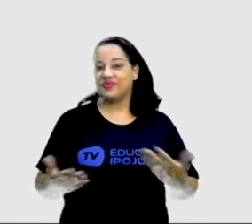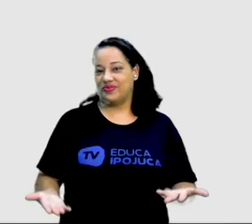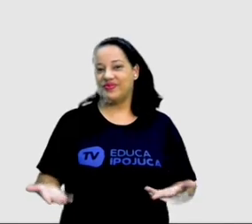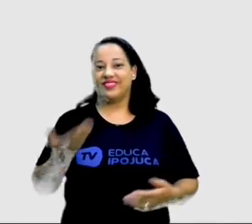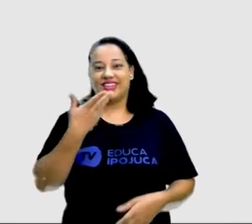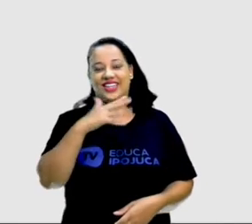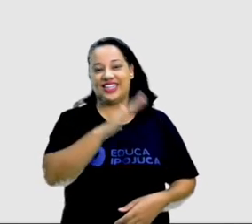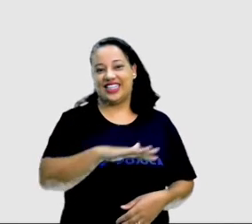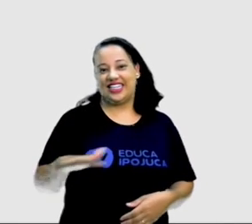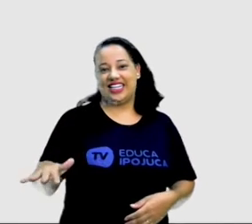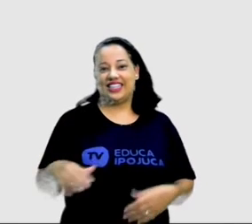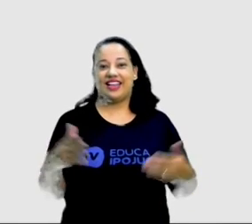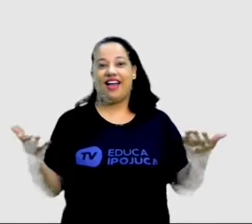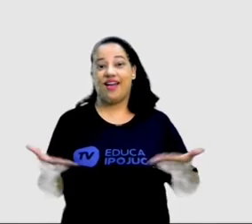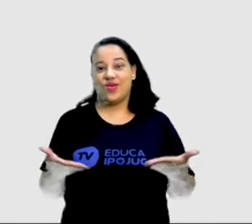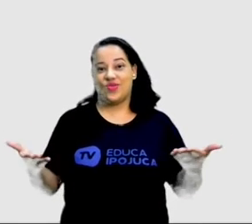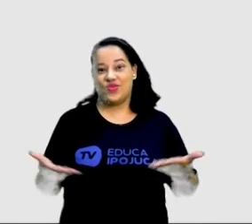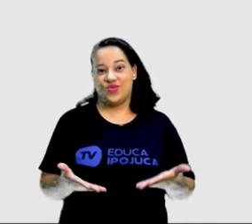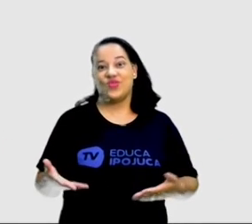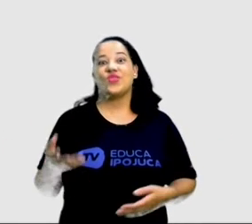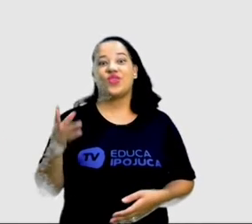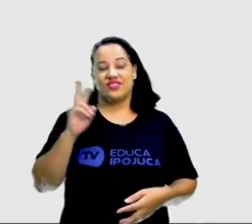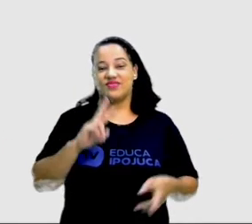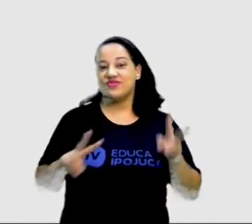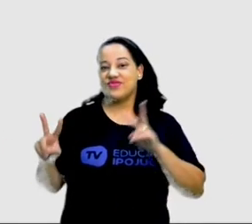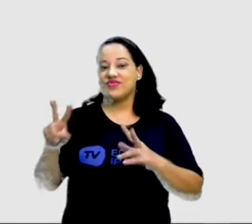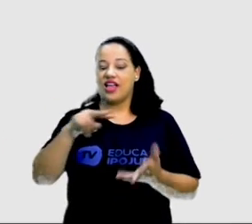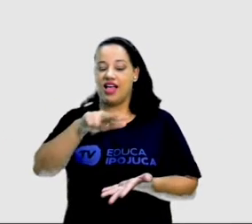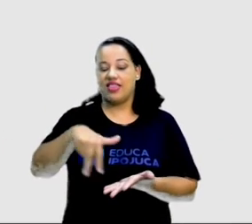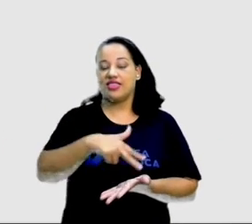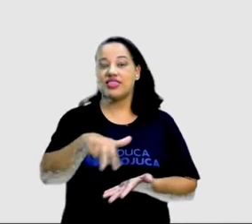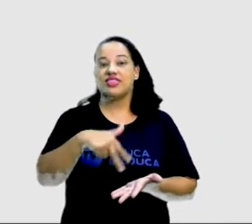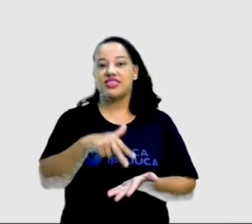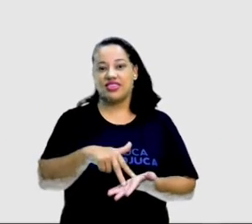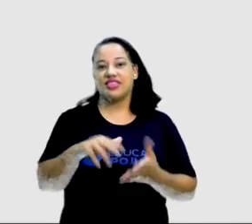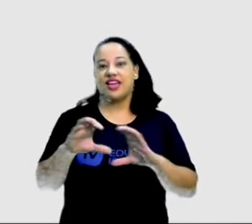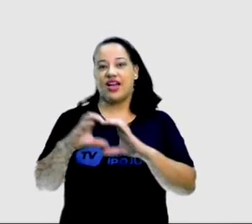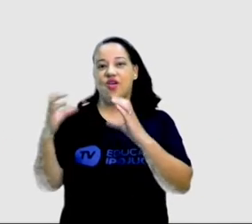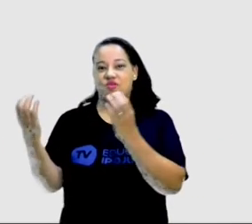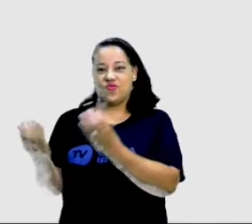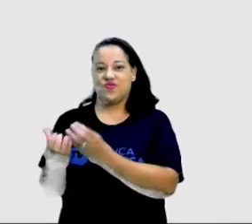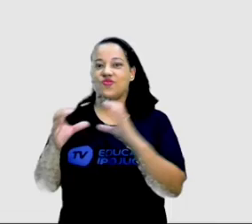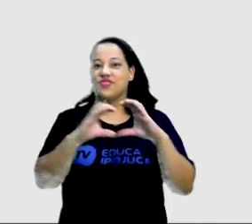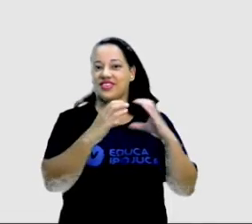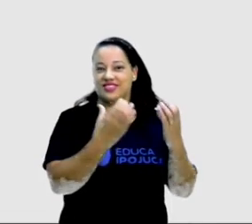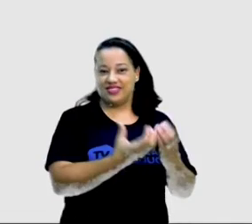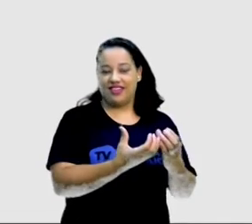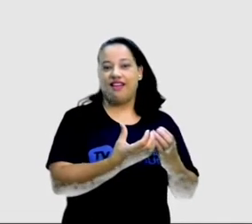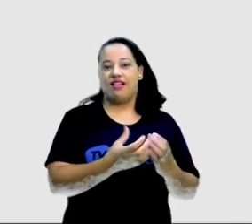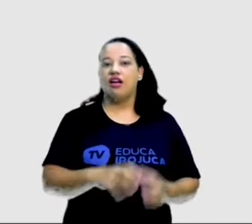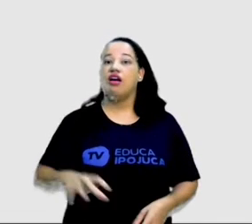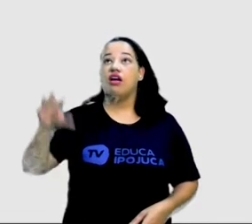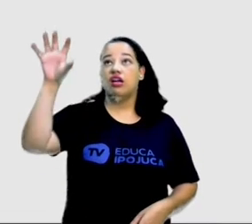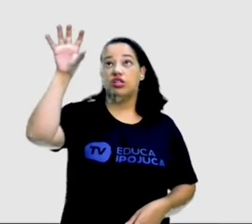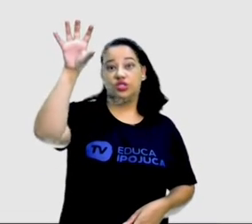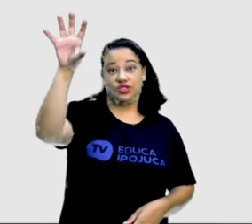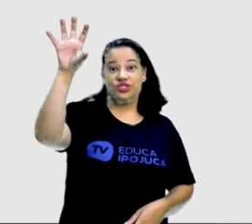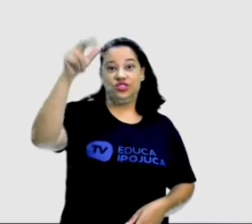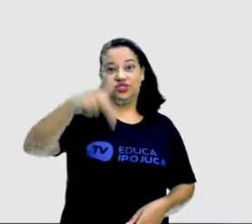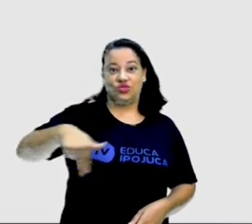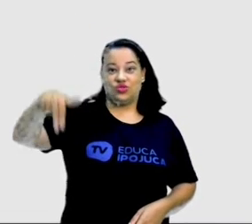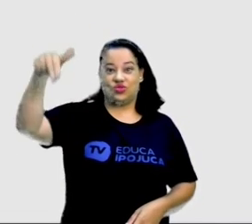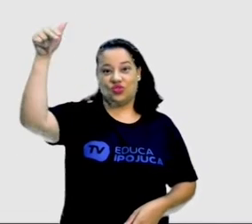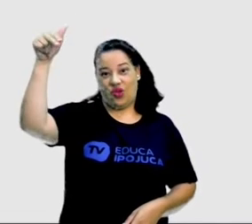Bom, crianças, vamos ver agora quais são as danças comunitárias. Na região norte,